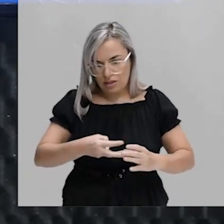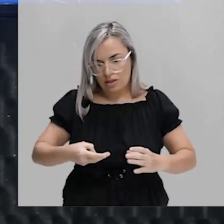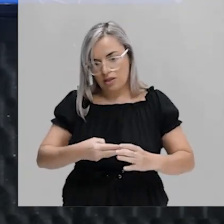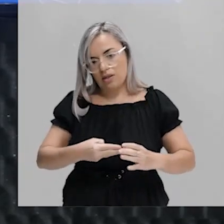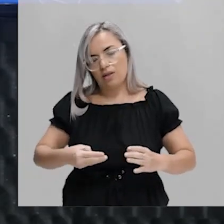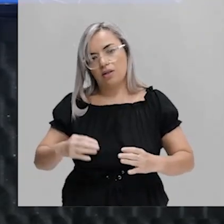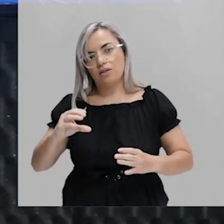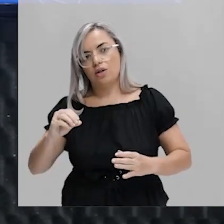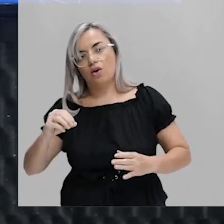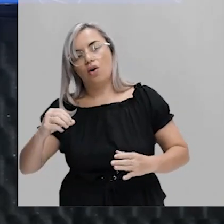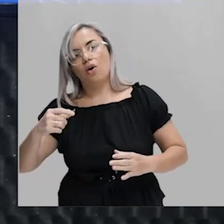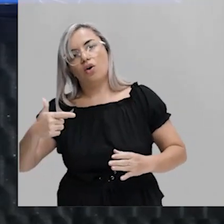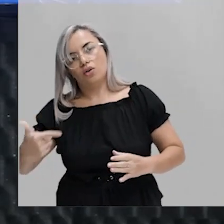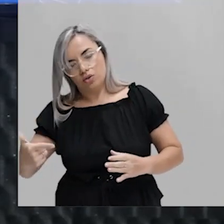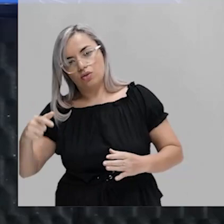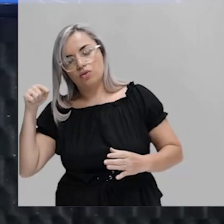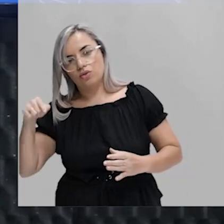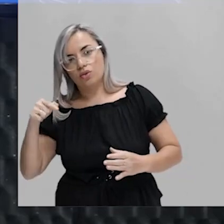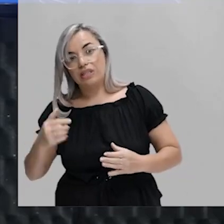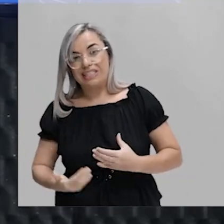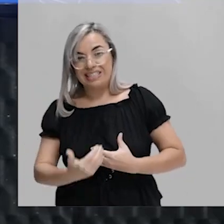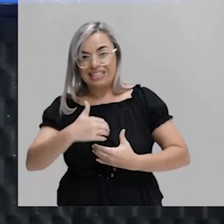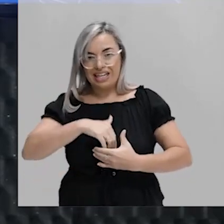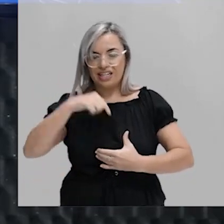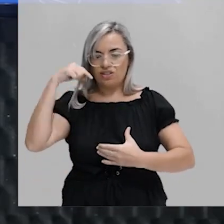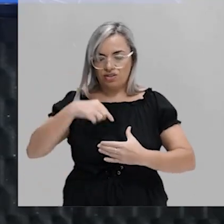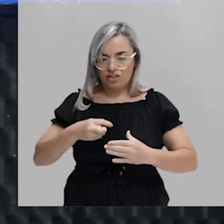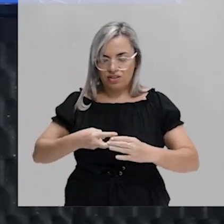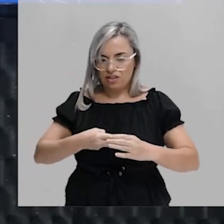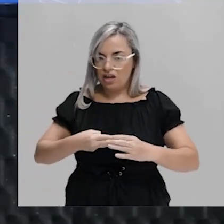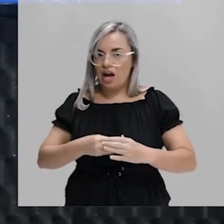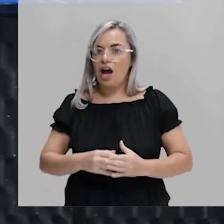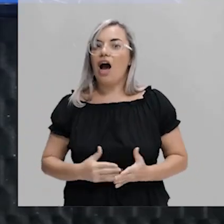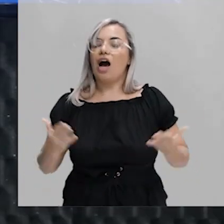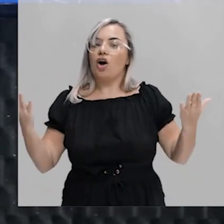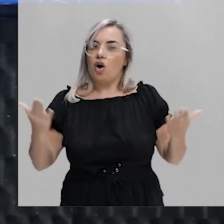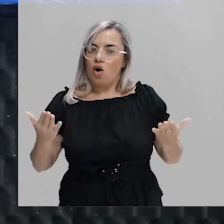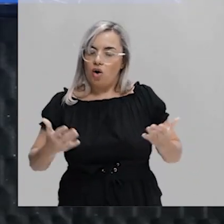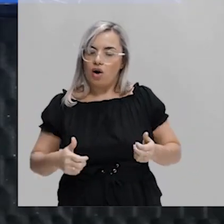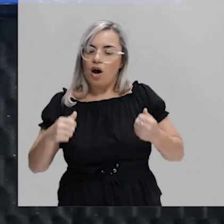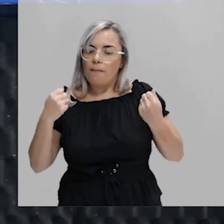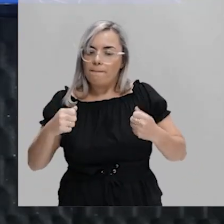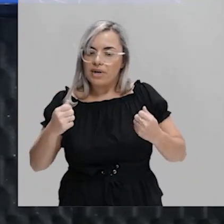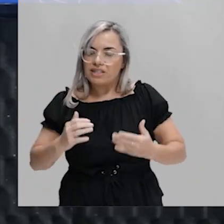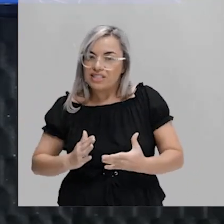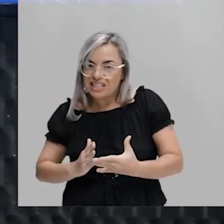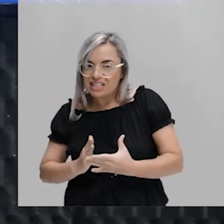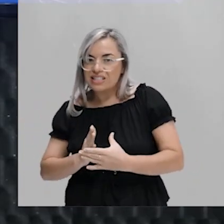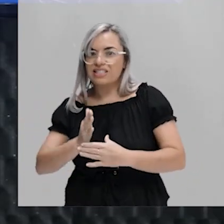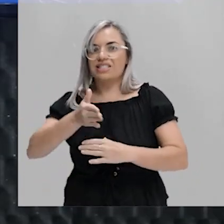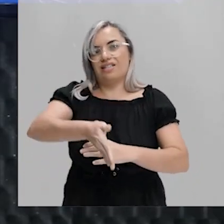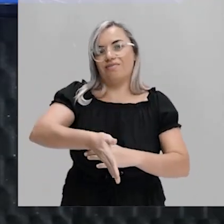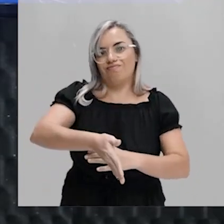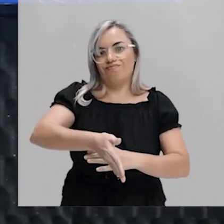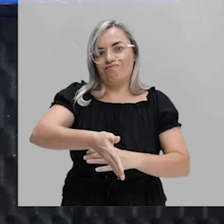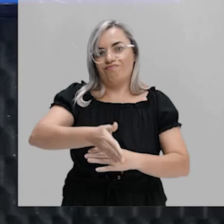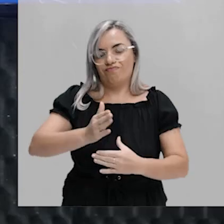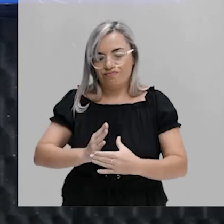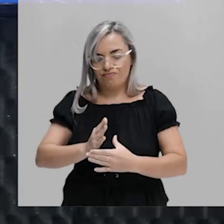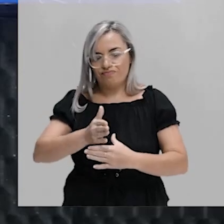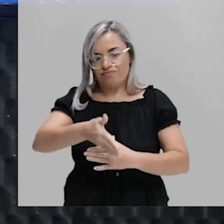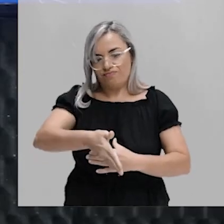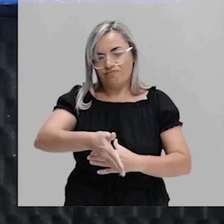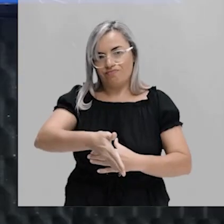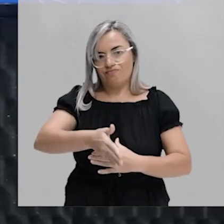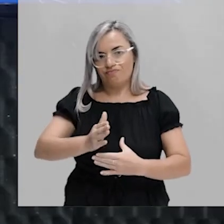qual é a tendência desse gás carbônico? É dele sair, porque ele está mais concentrado dentro da célula. Então, ele